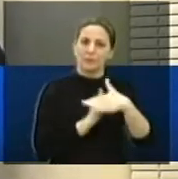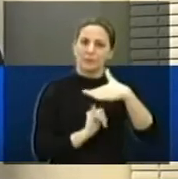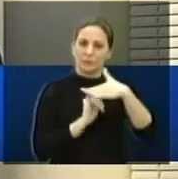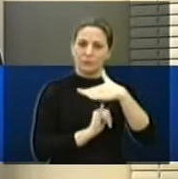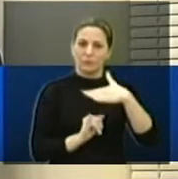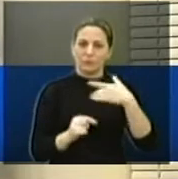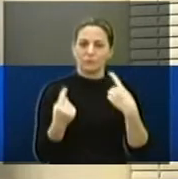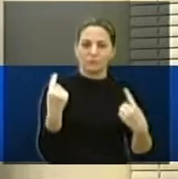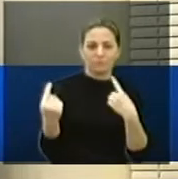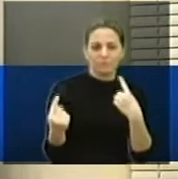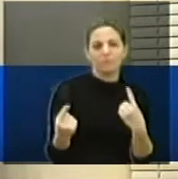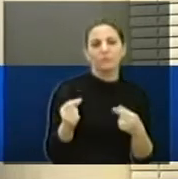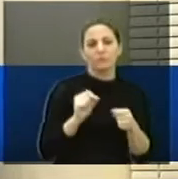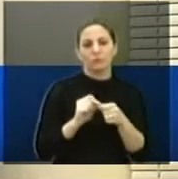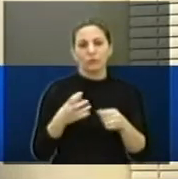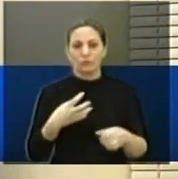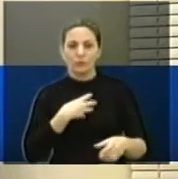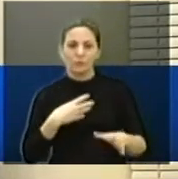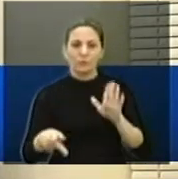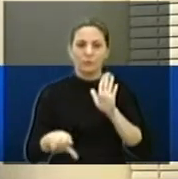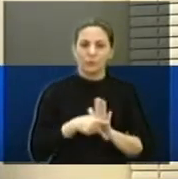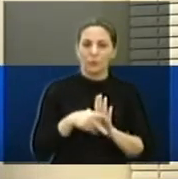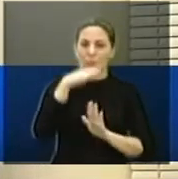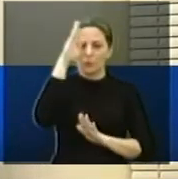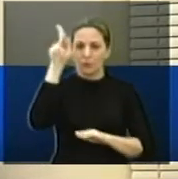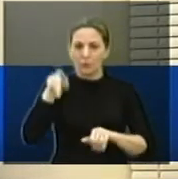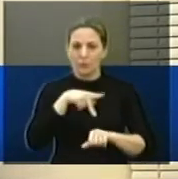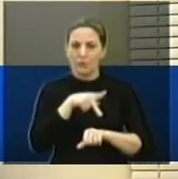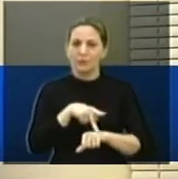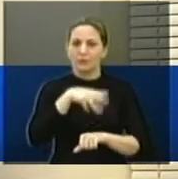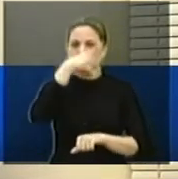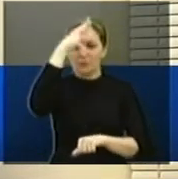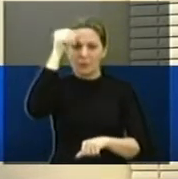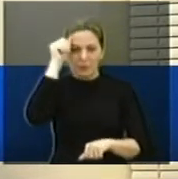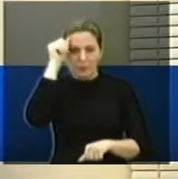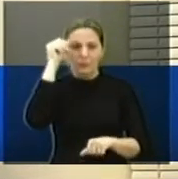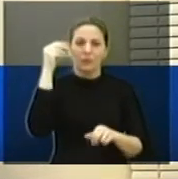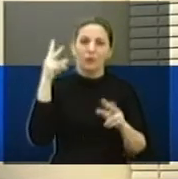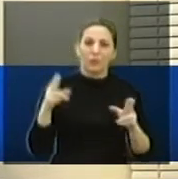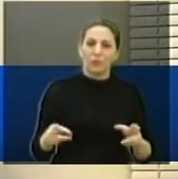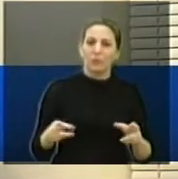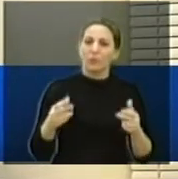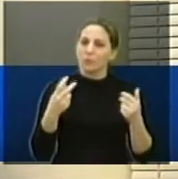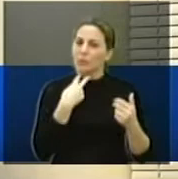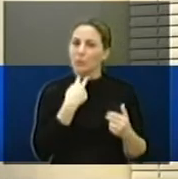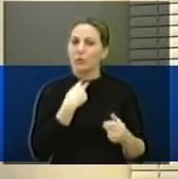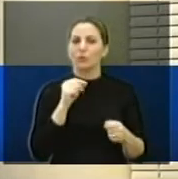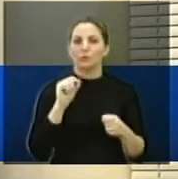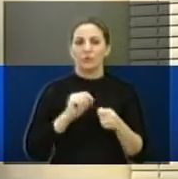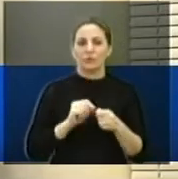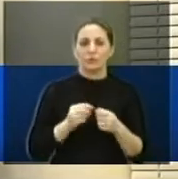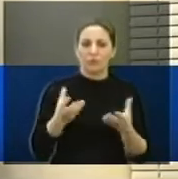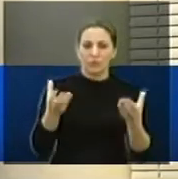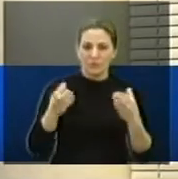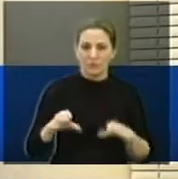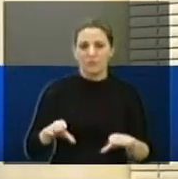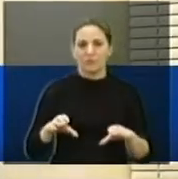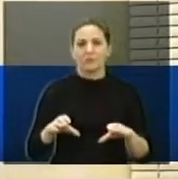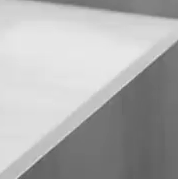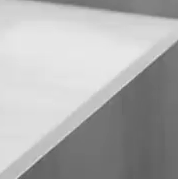e cada um está fazendo o que quer nesse país e o prefeito marcelo barbieri não pode fazer o que quer na cidade de araraquara muito